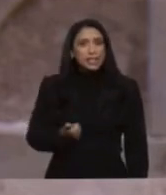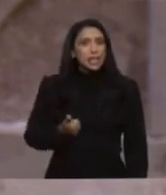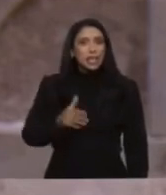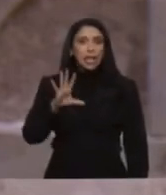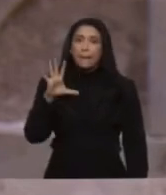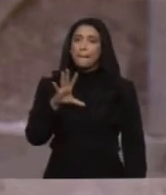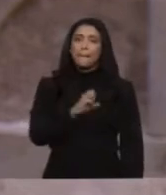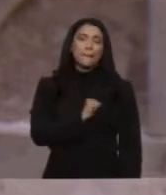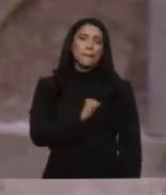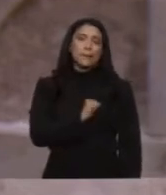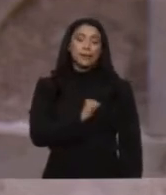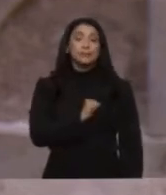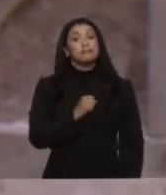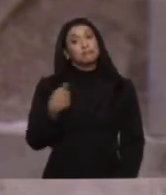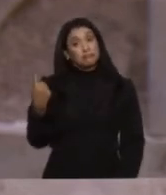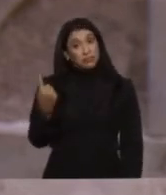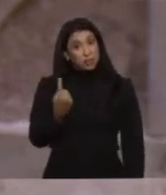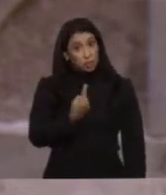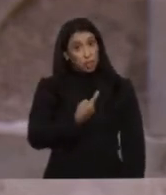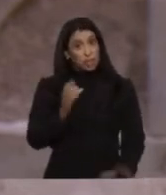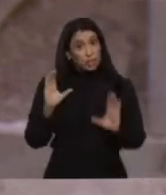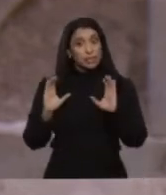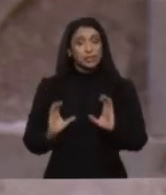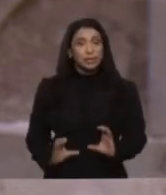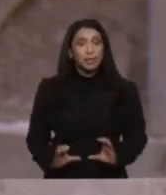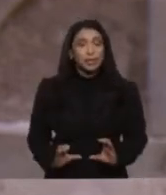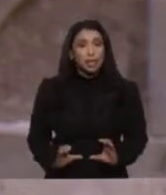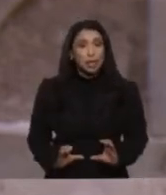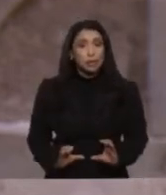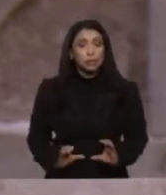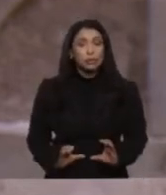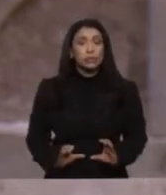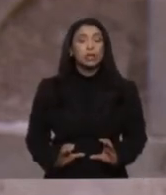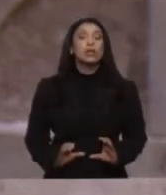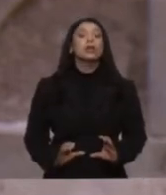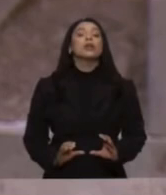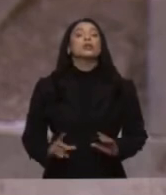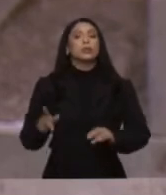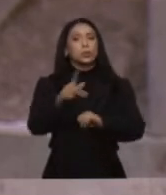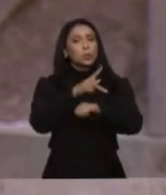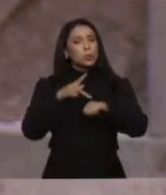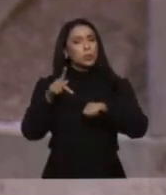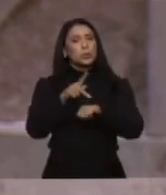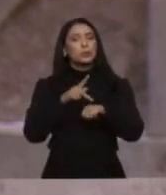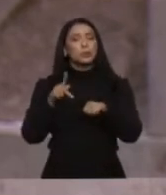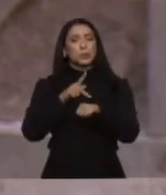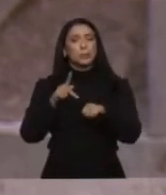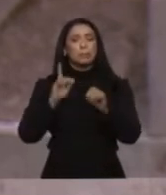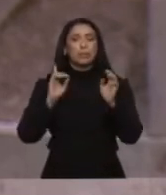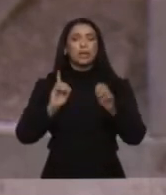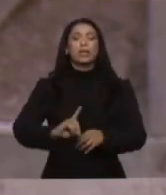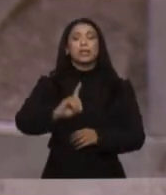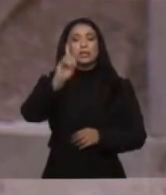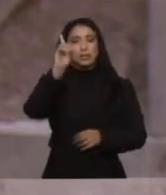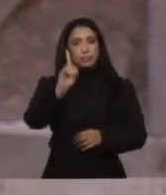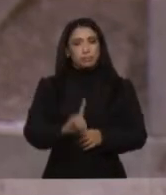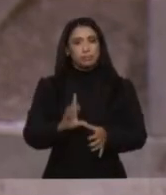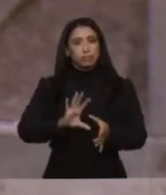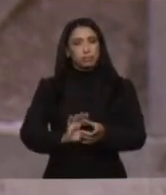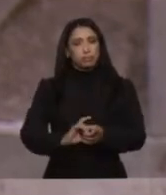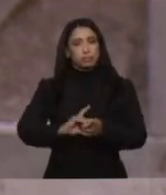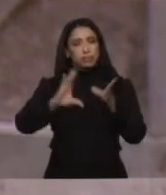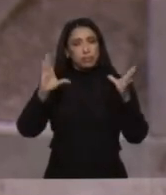amada. Nós, cidadãos do Estado Democrático de Direito, precisamos